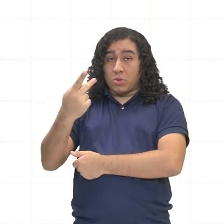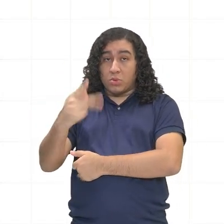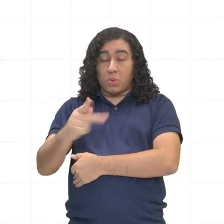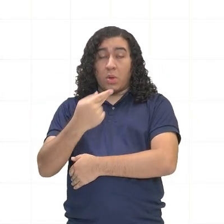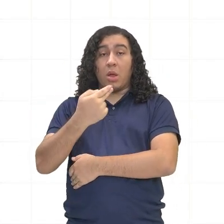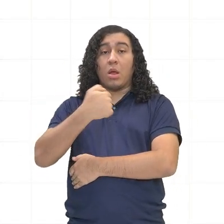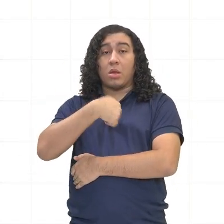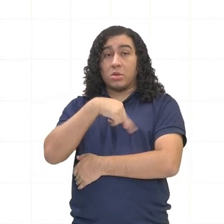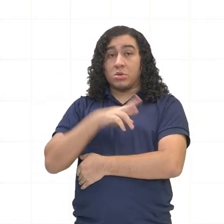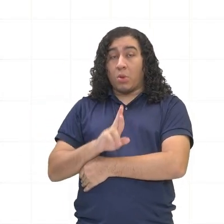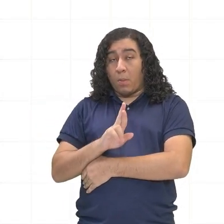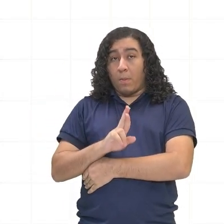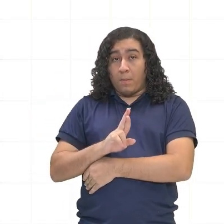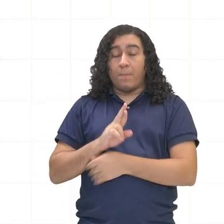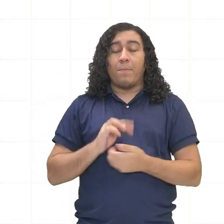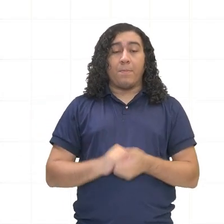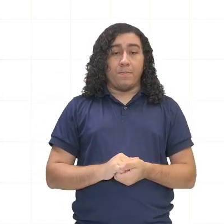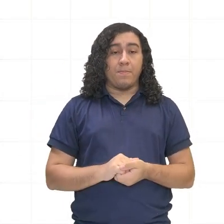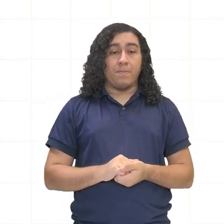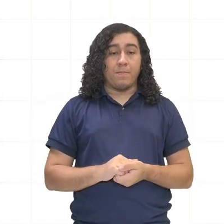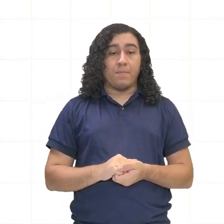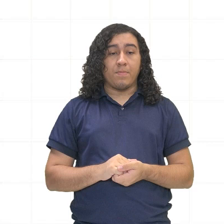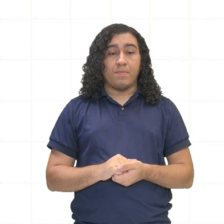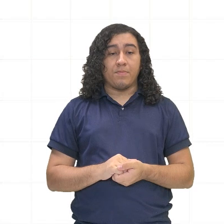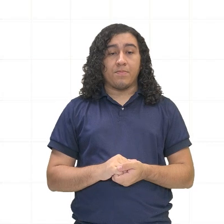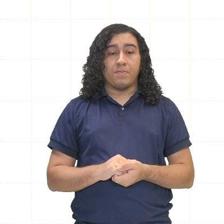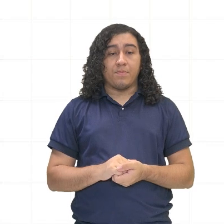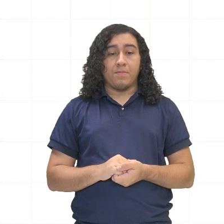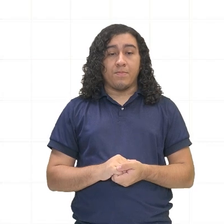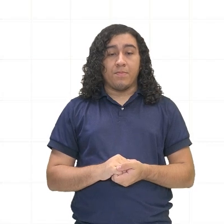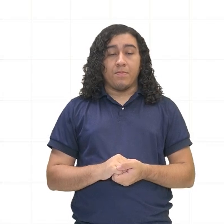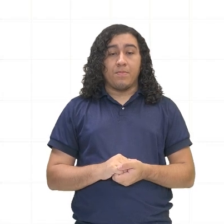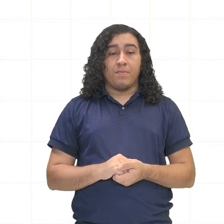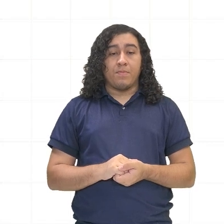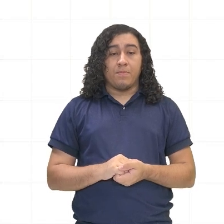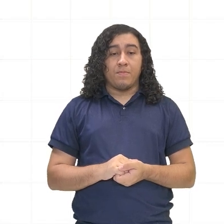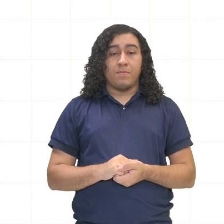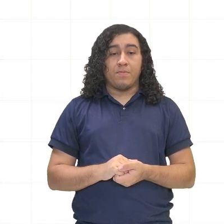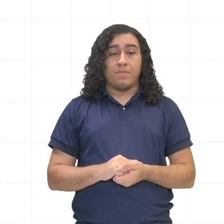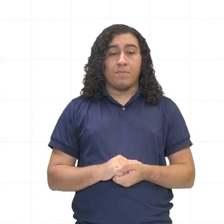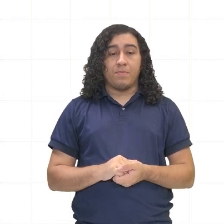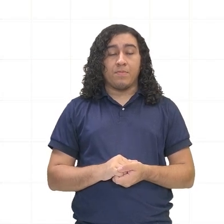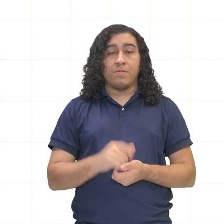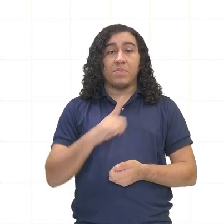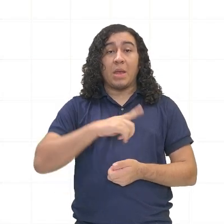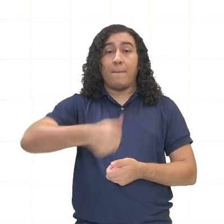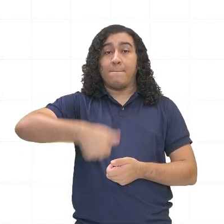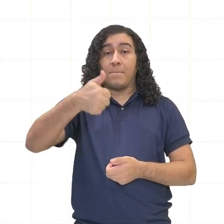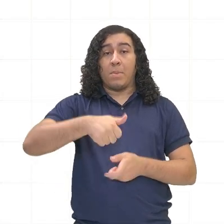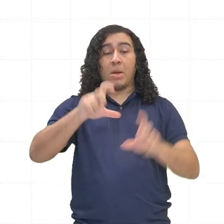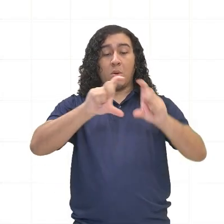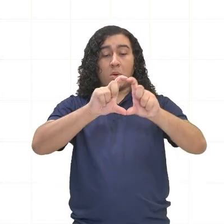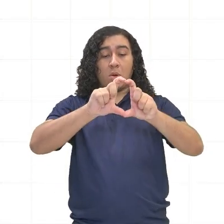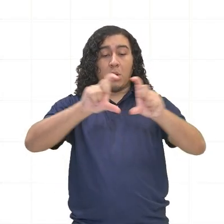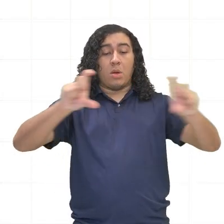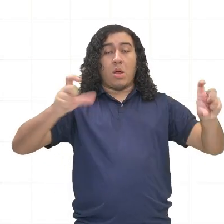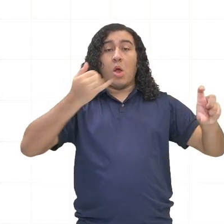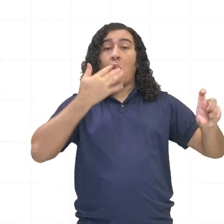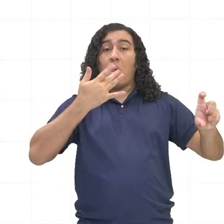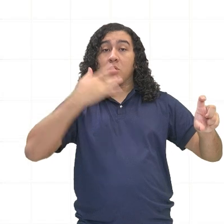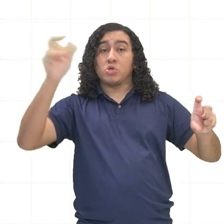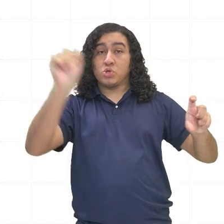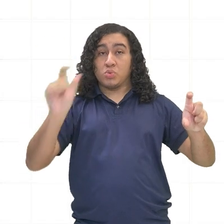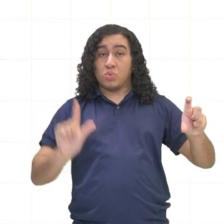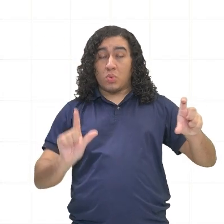respectivas crenças. Então você tem o quê? Aqui, né? No primeiro, né? Que é o